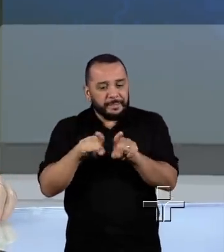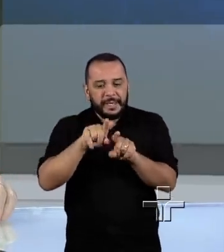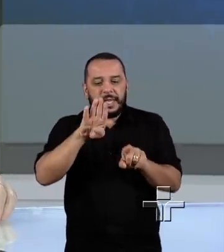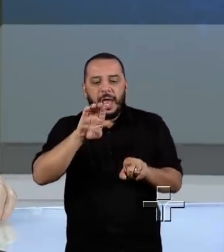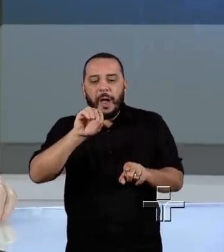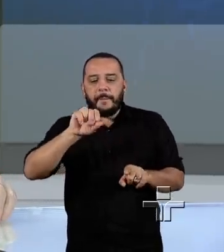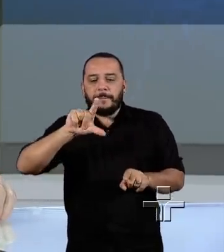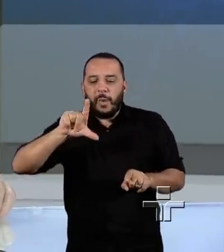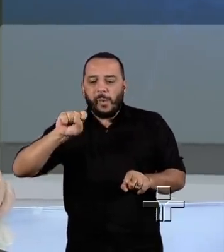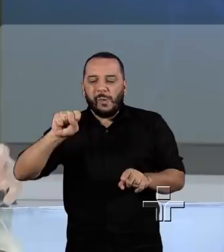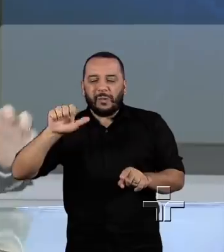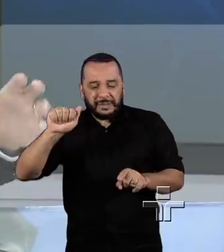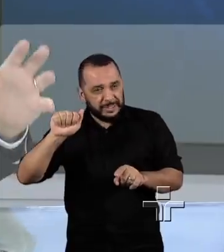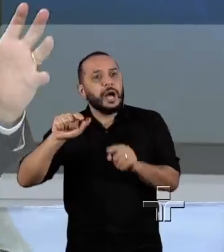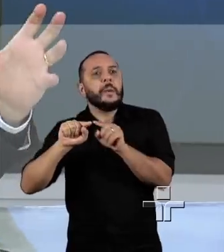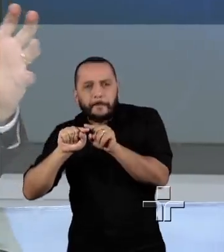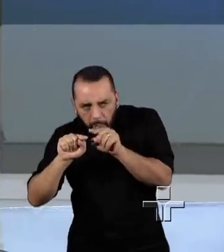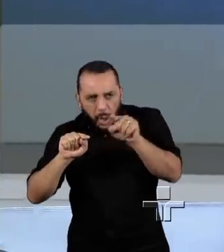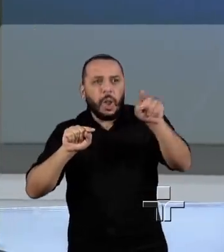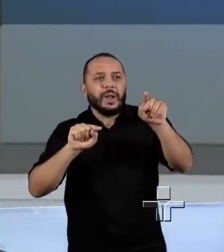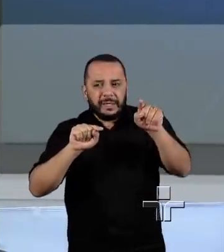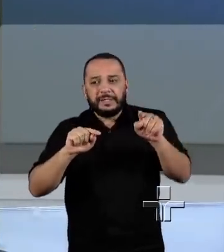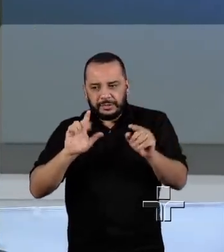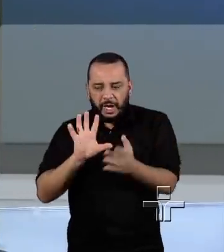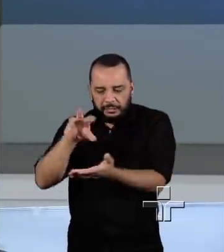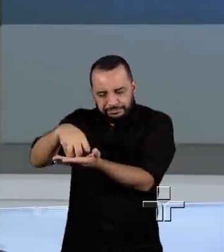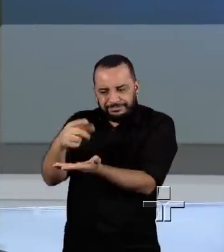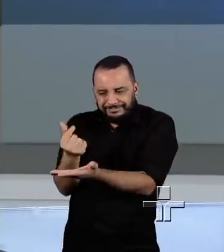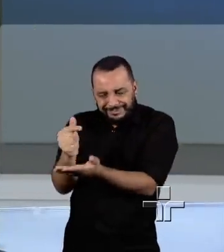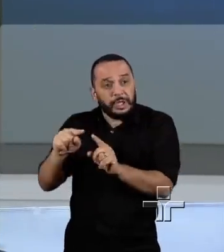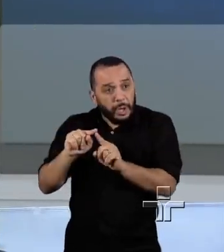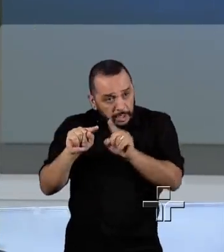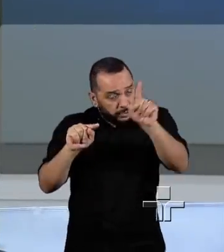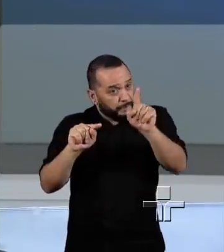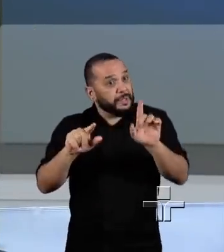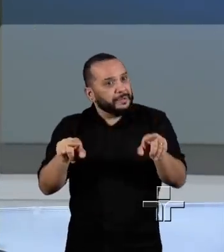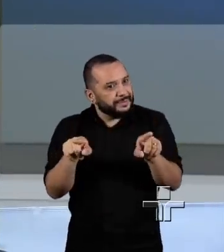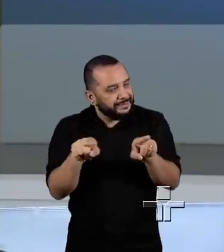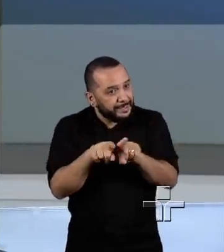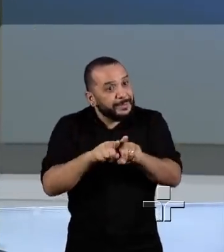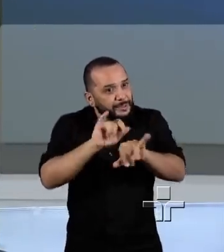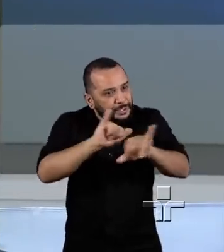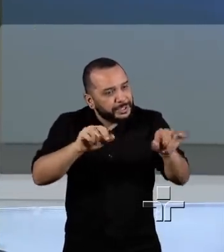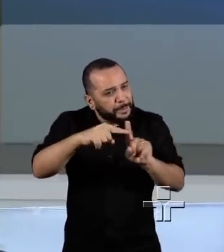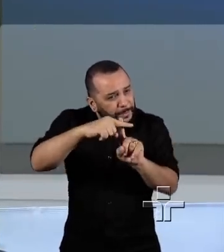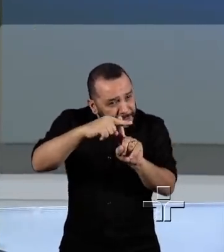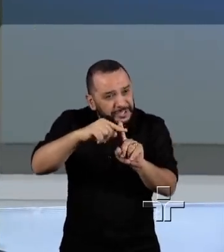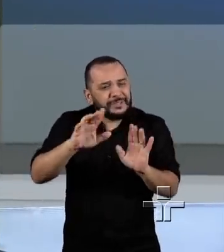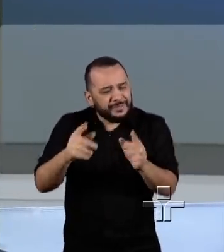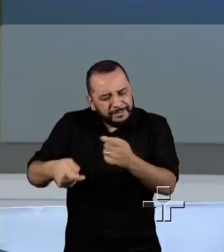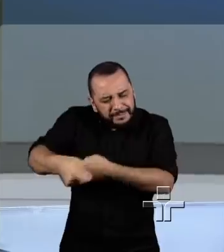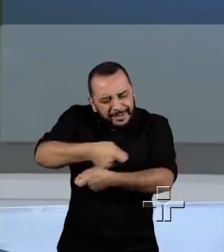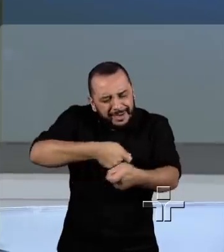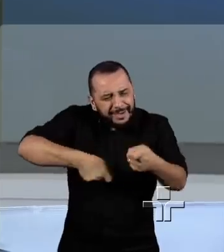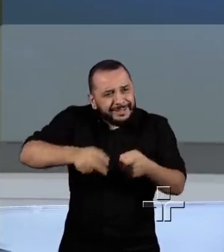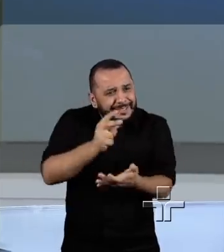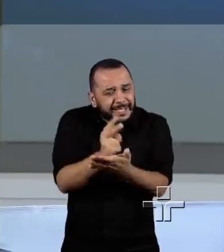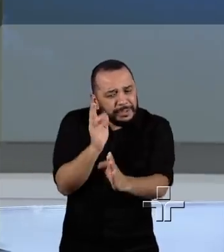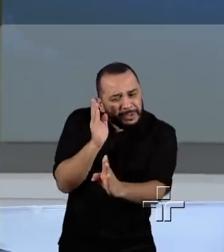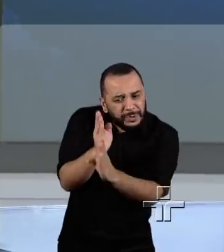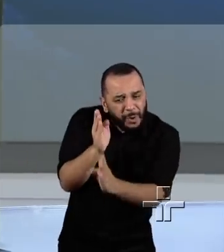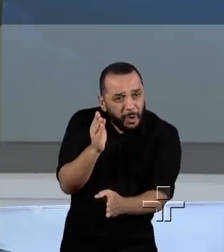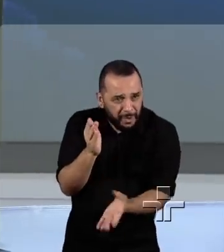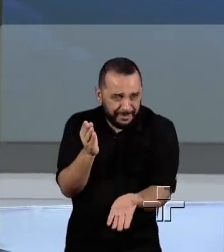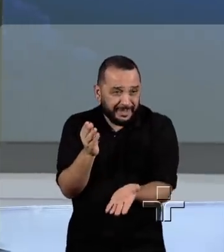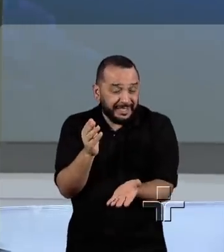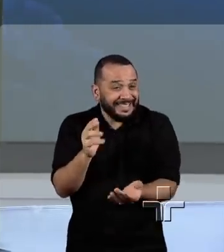extremamente positiva e, se você analisar, o mercado em si tem sempre alguma coisa que ele descobre e vê. Se tivesse